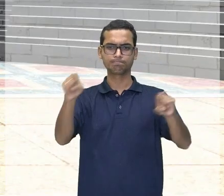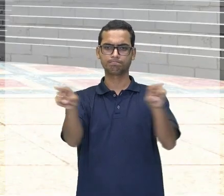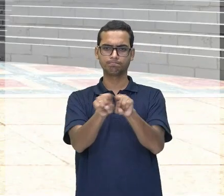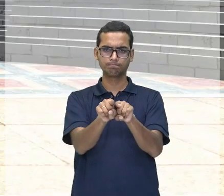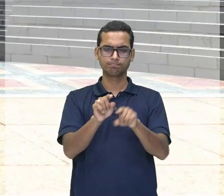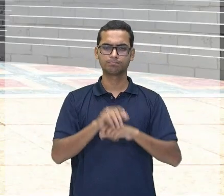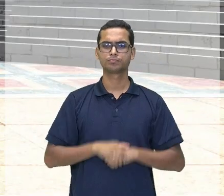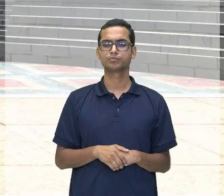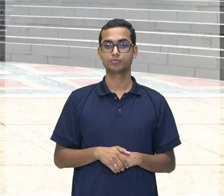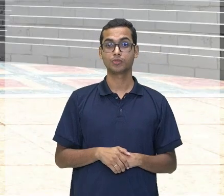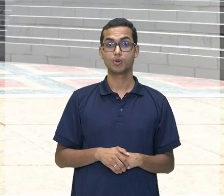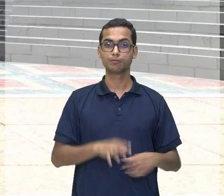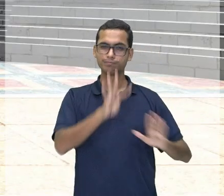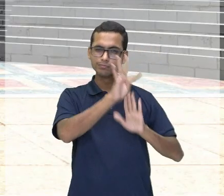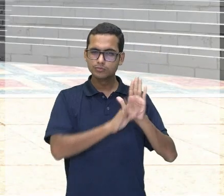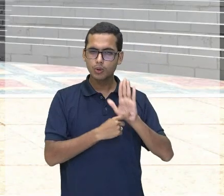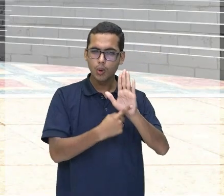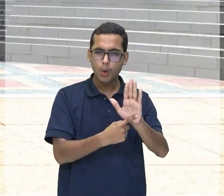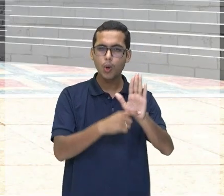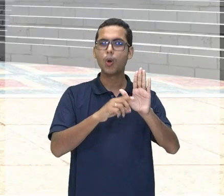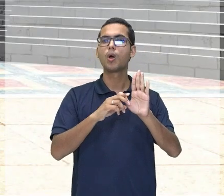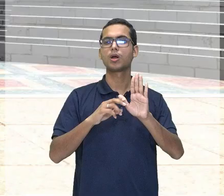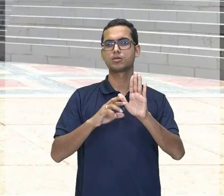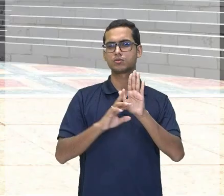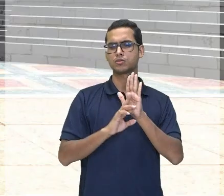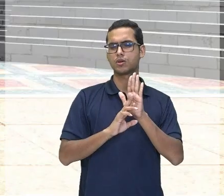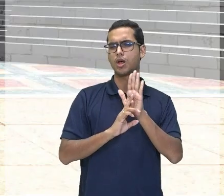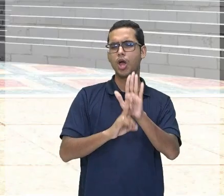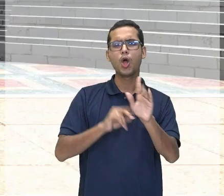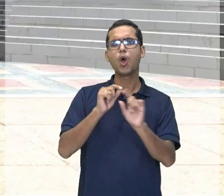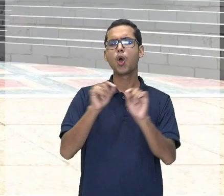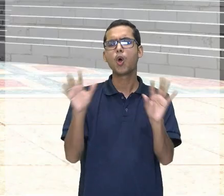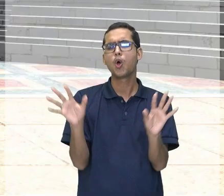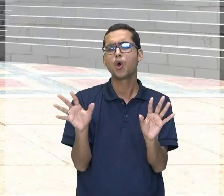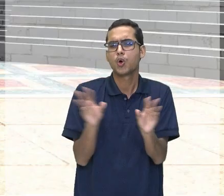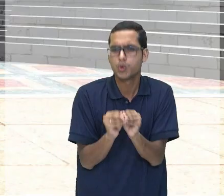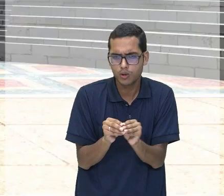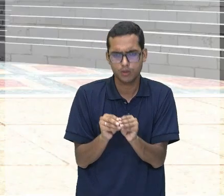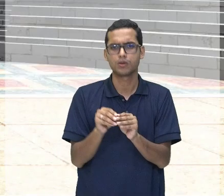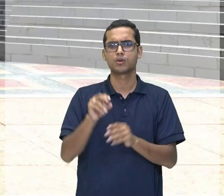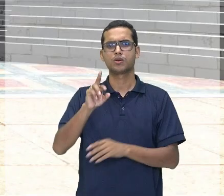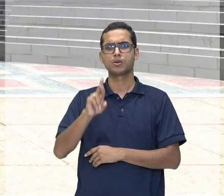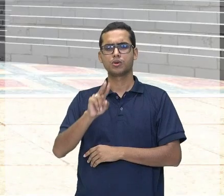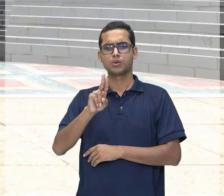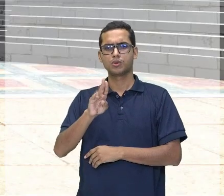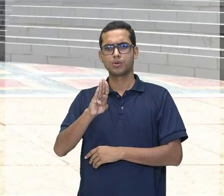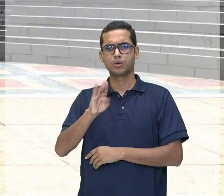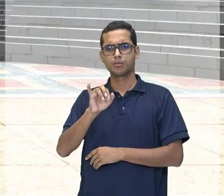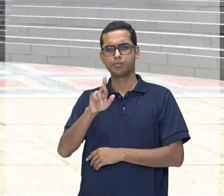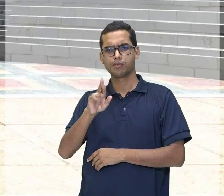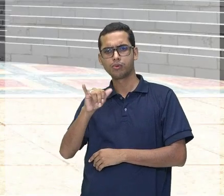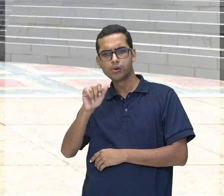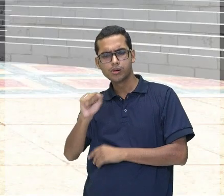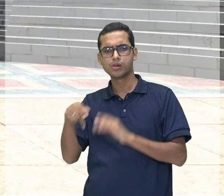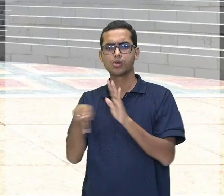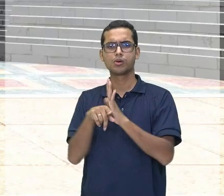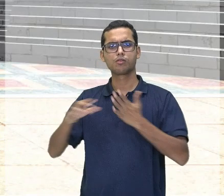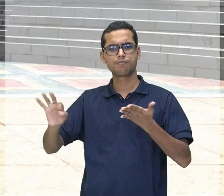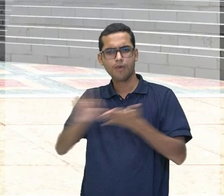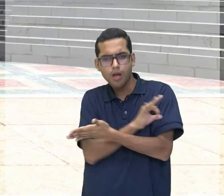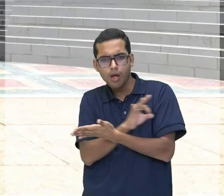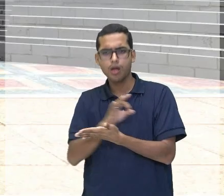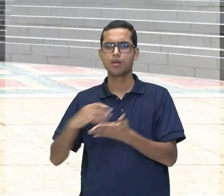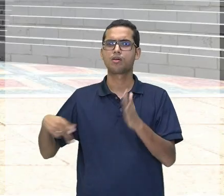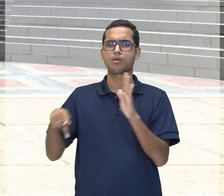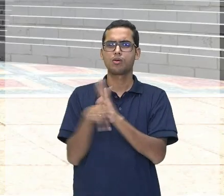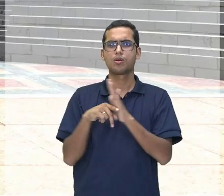do texto, ele representa rubricas. O que são rubricas, professor? São as escritas, né, com letras geralmente